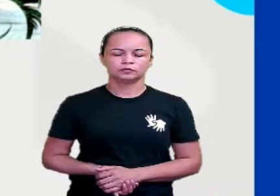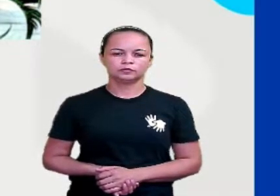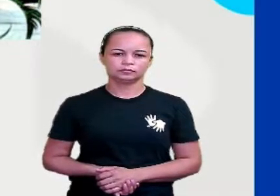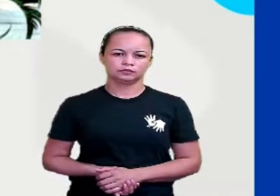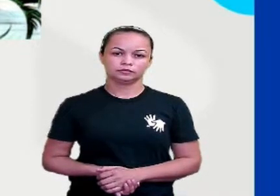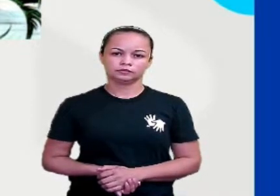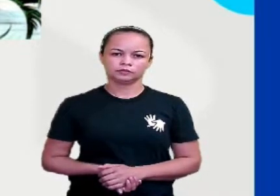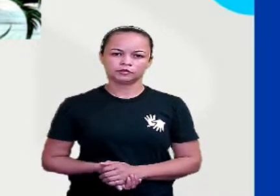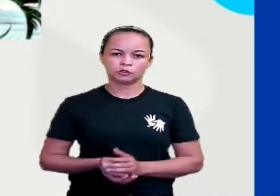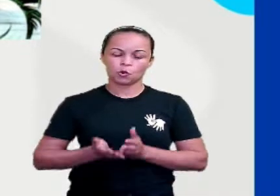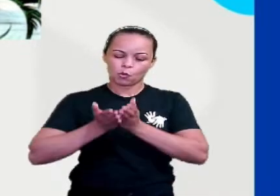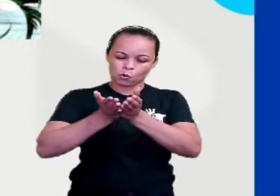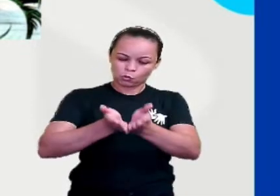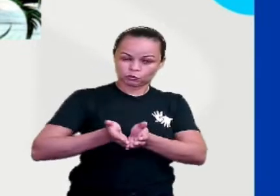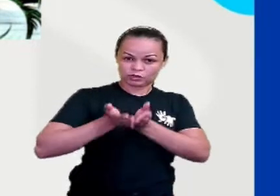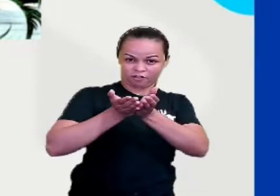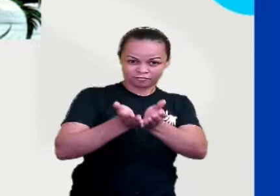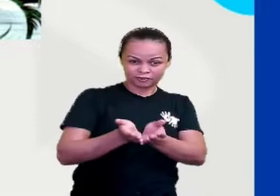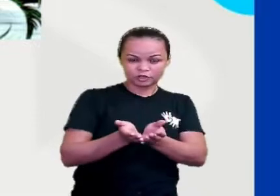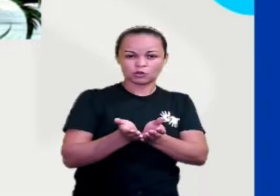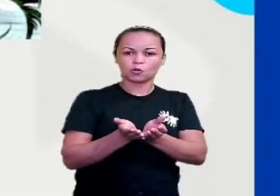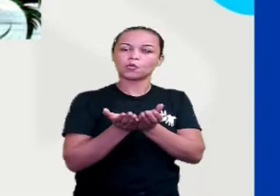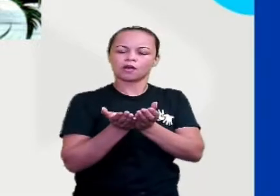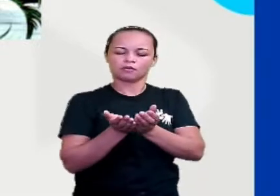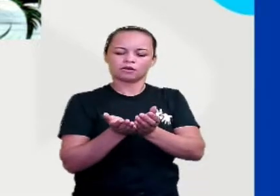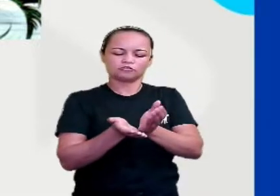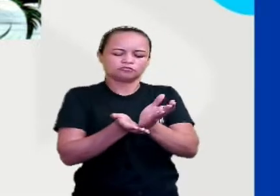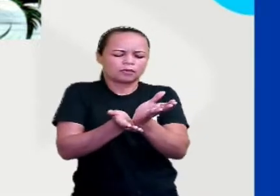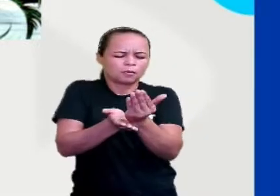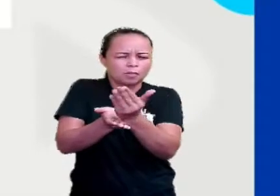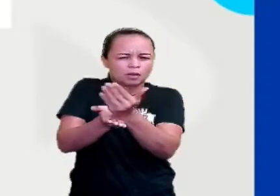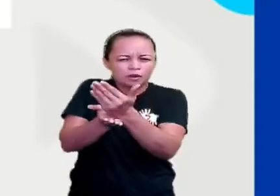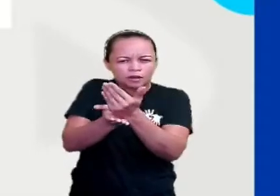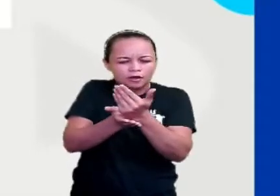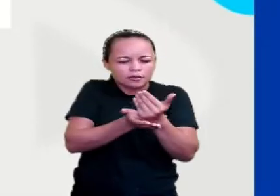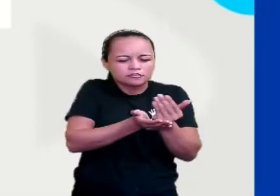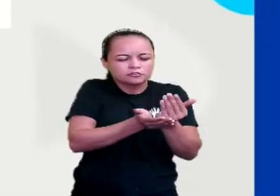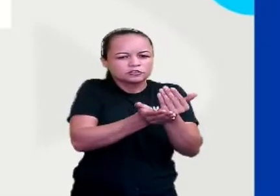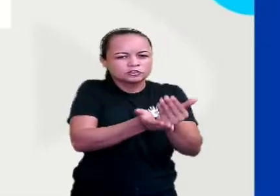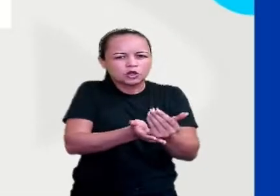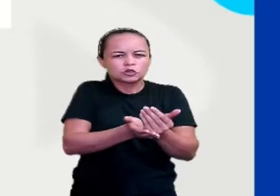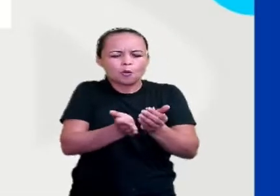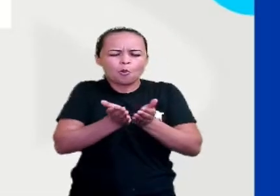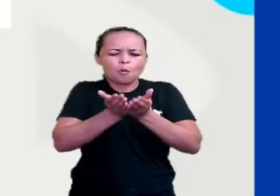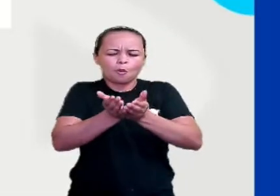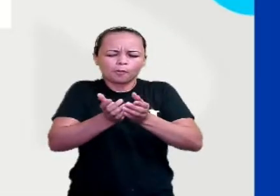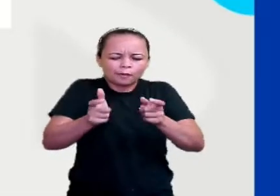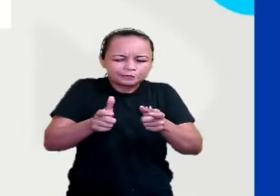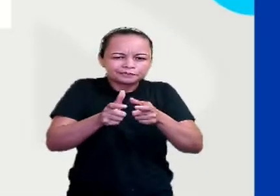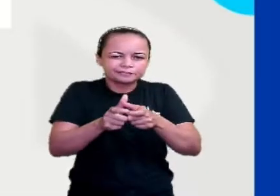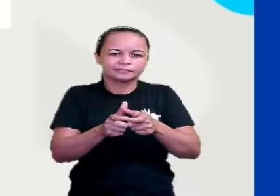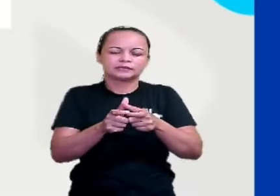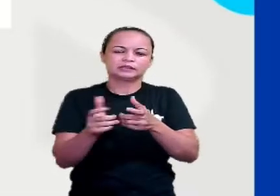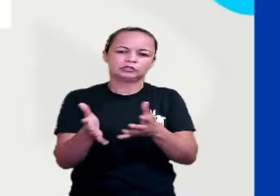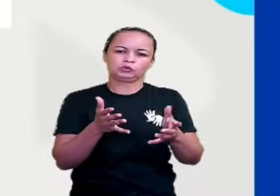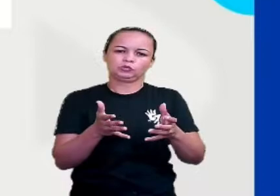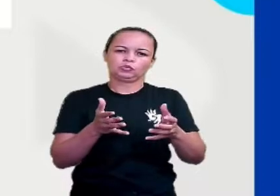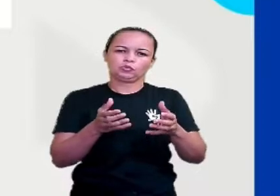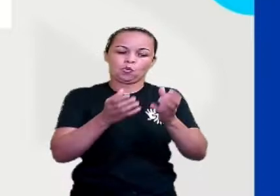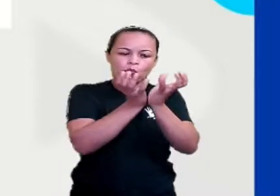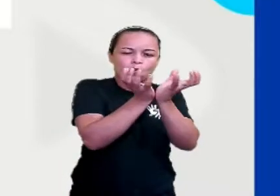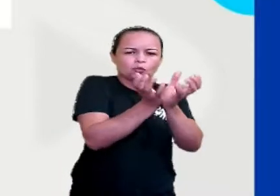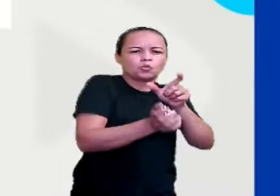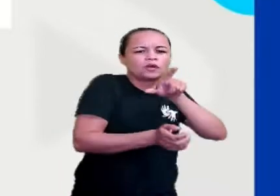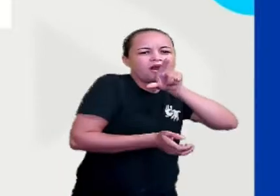O navio, a jangada, a vela, o barquinho. O ninho, a ave, a